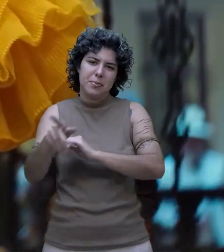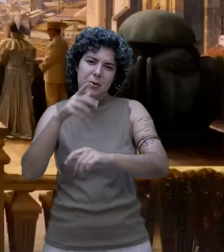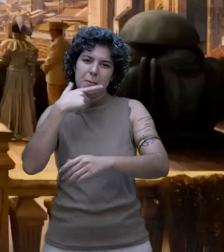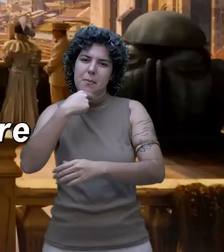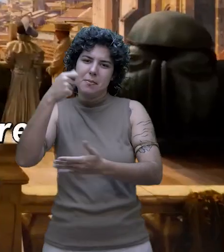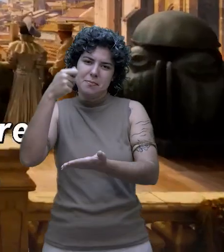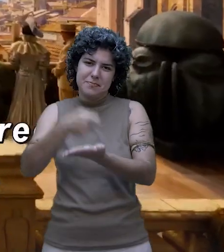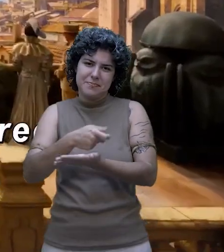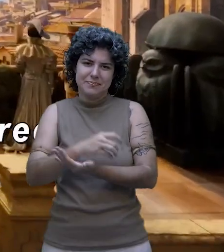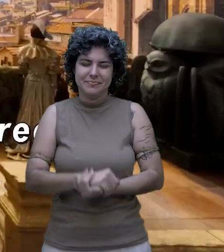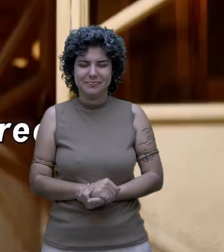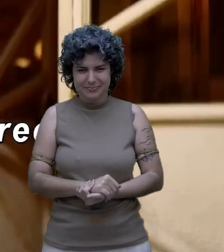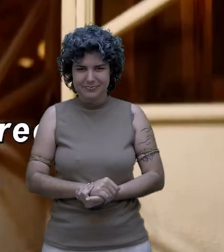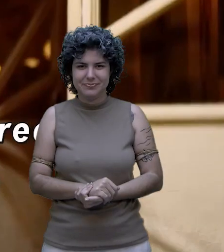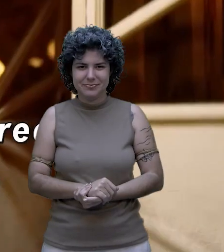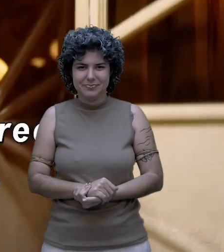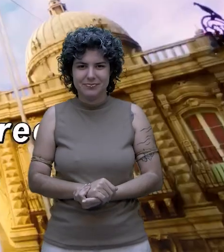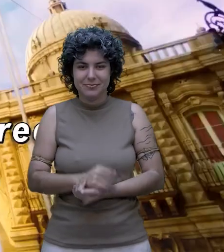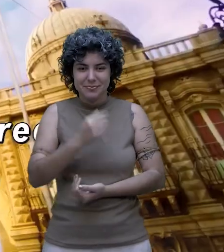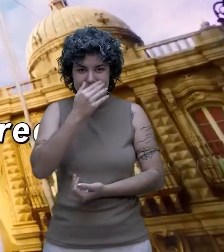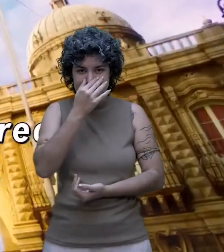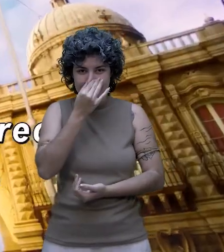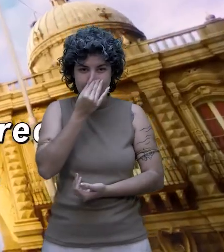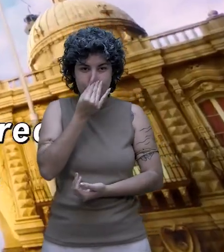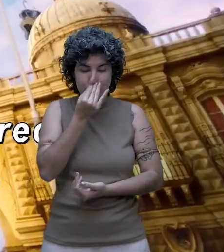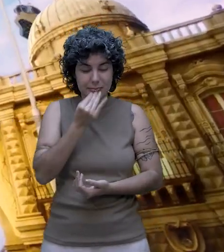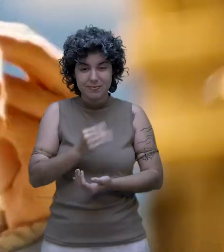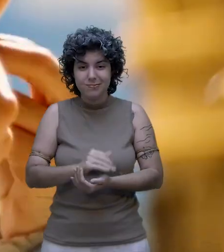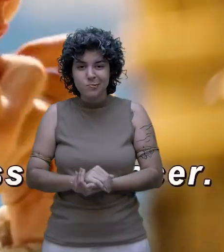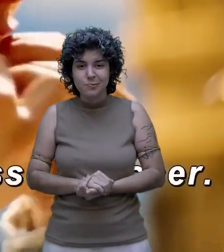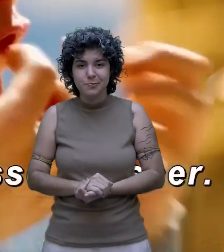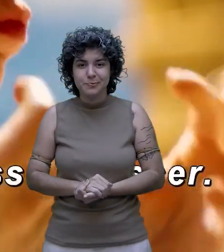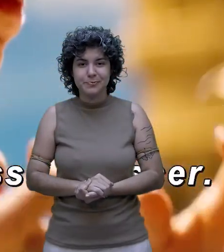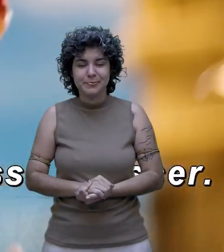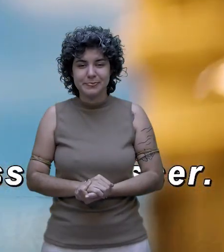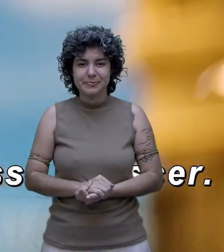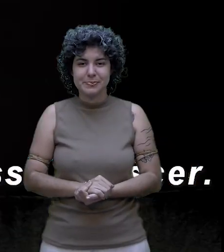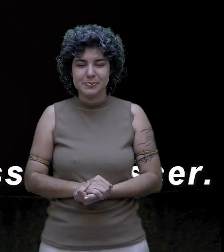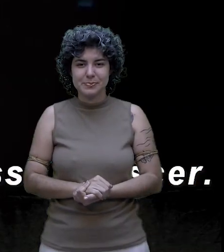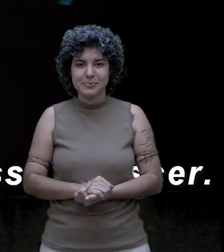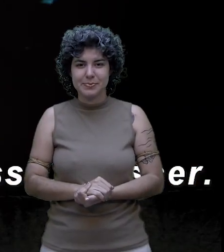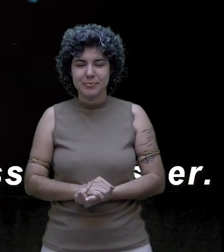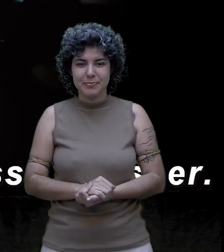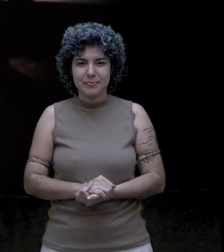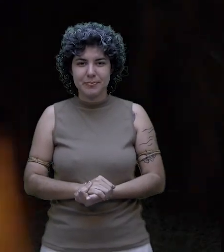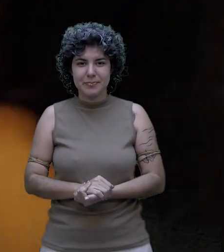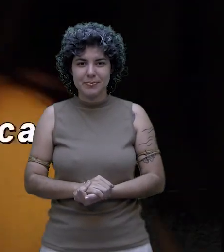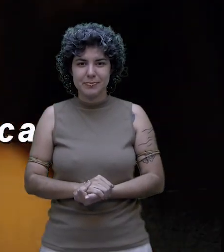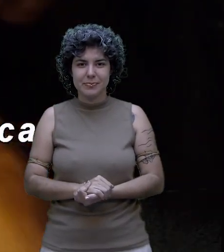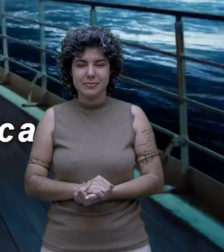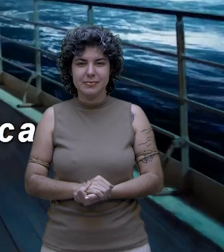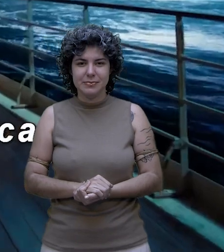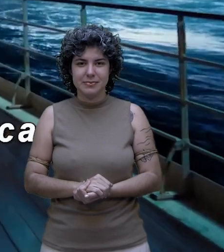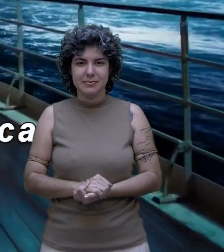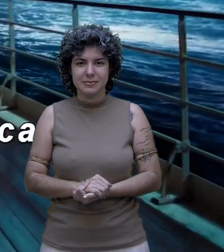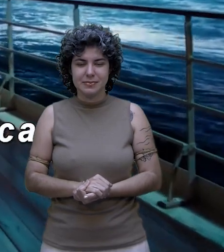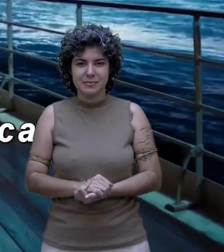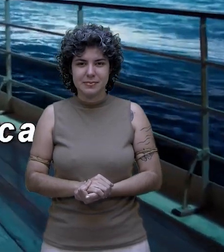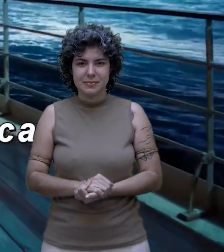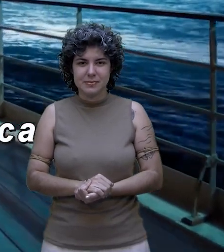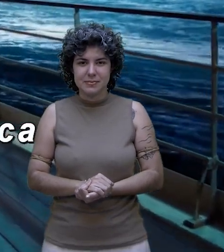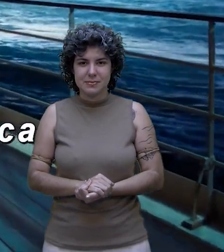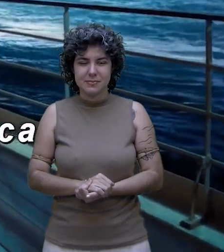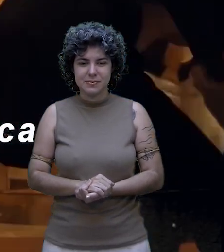Baxter, and there is a world to enjoy, circumnavigate. It is the goal of all to progress, grow. A woman plotting